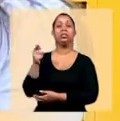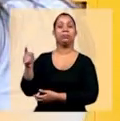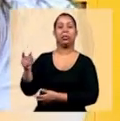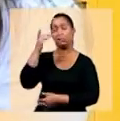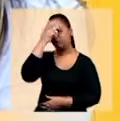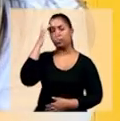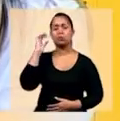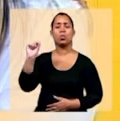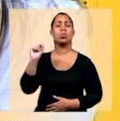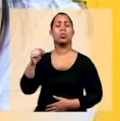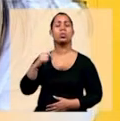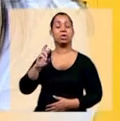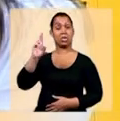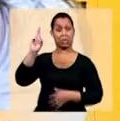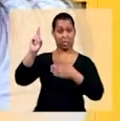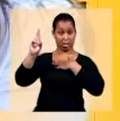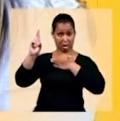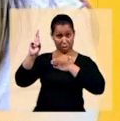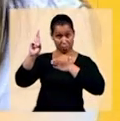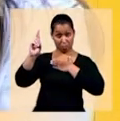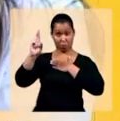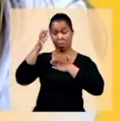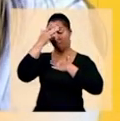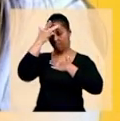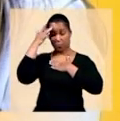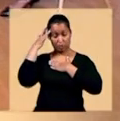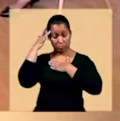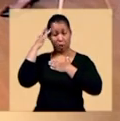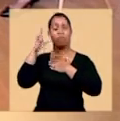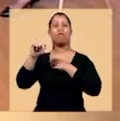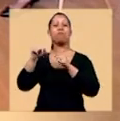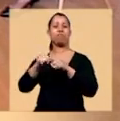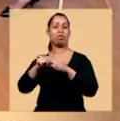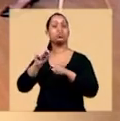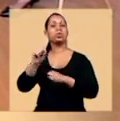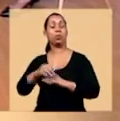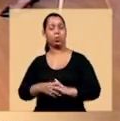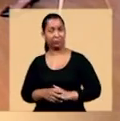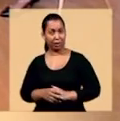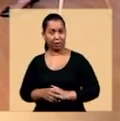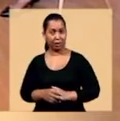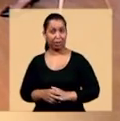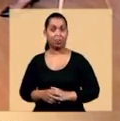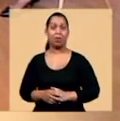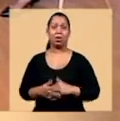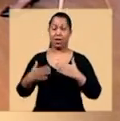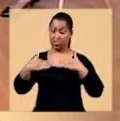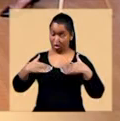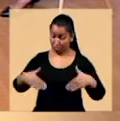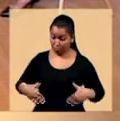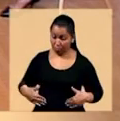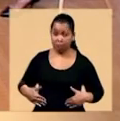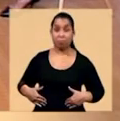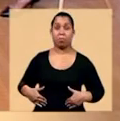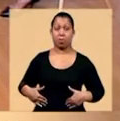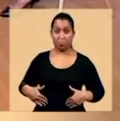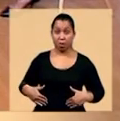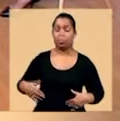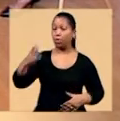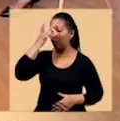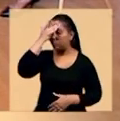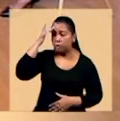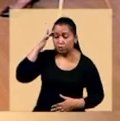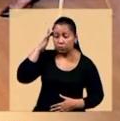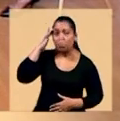causando, gerando para aquele colaborador? O que eu, enquanto gestão de pessoas, vou fazer? Porque tem um lado humano, não é?